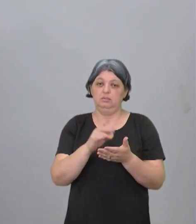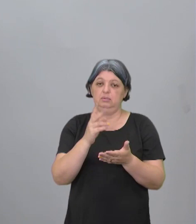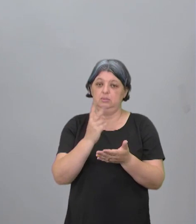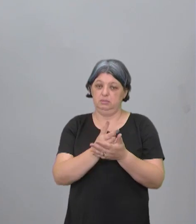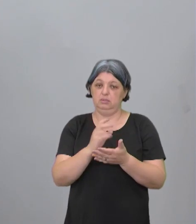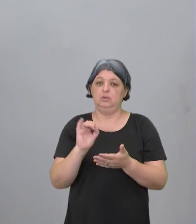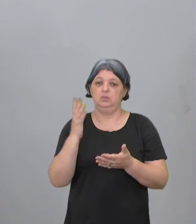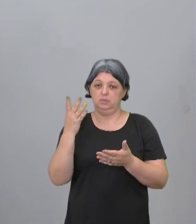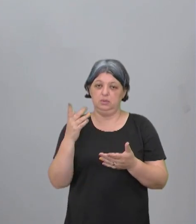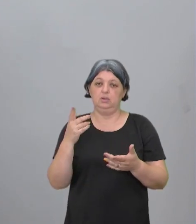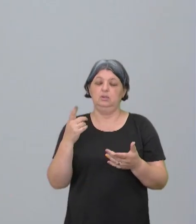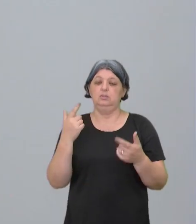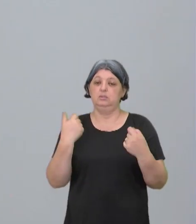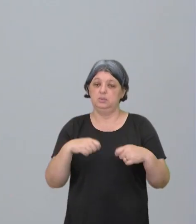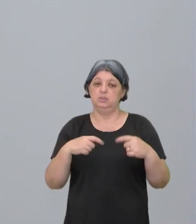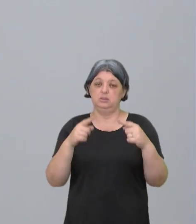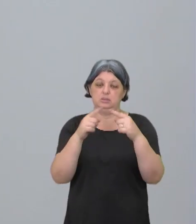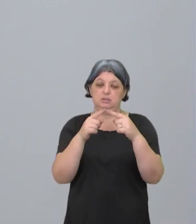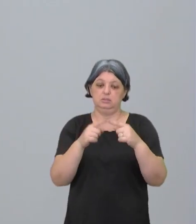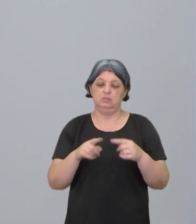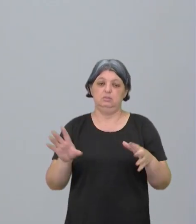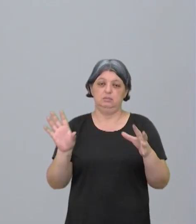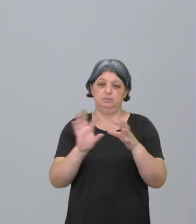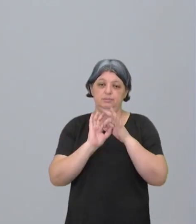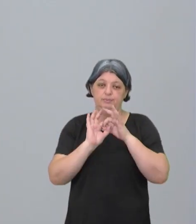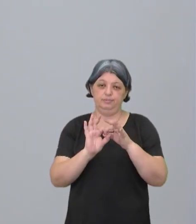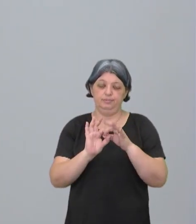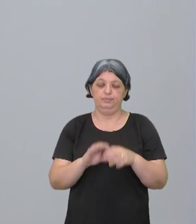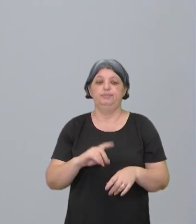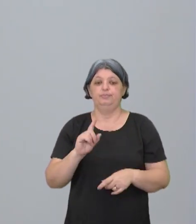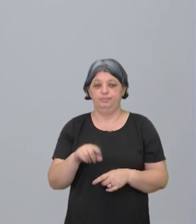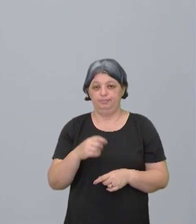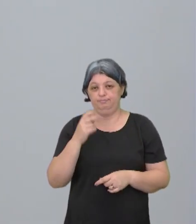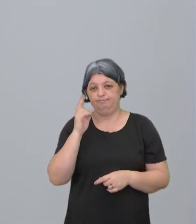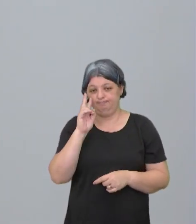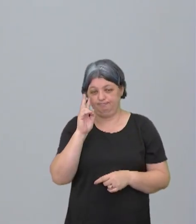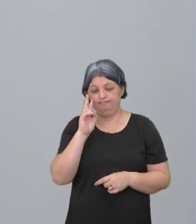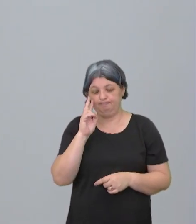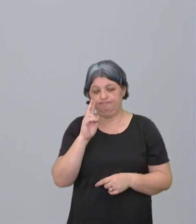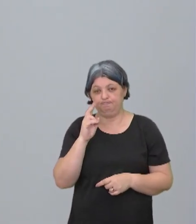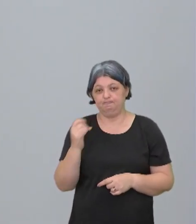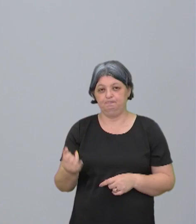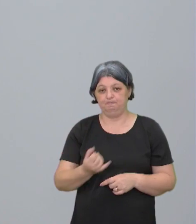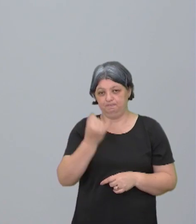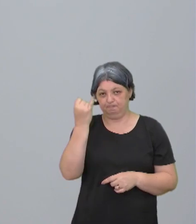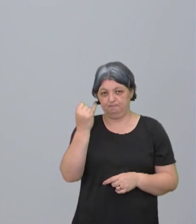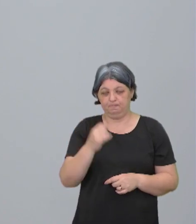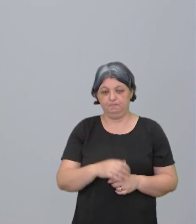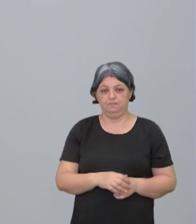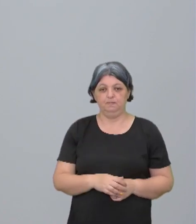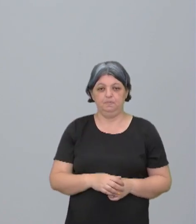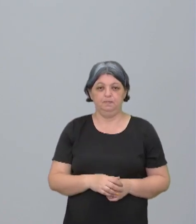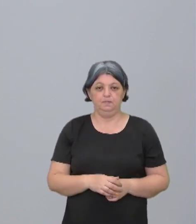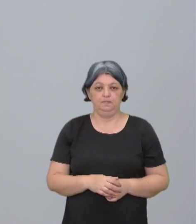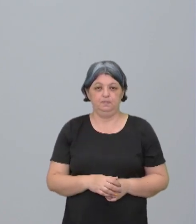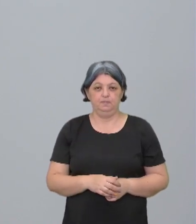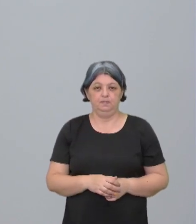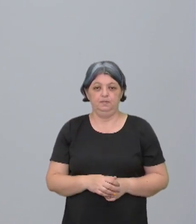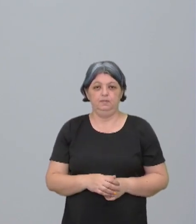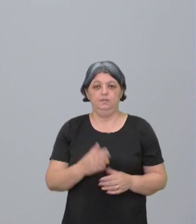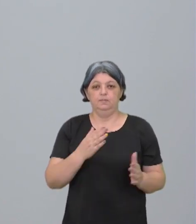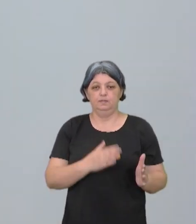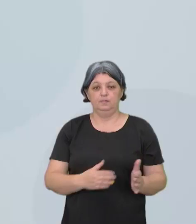são interdependentes. Exatamente, muito bom um ponto que você levantou. E aí, gente, né? Vamos passar agora para o